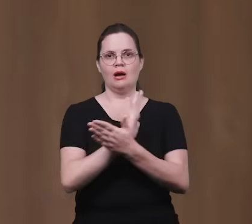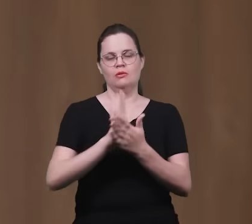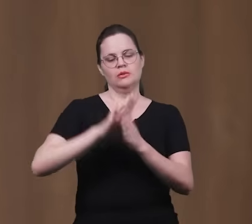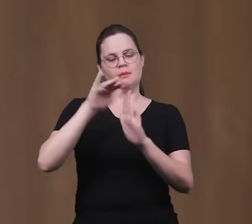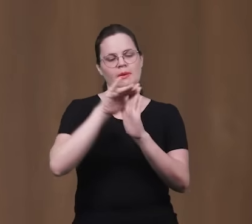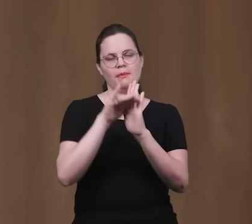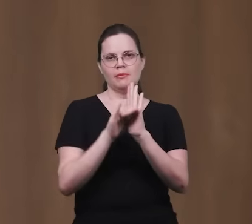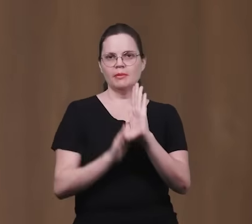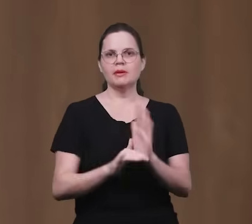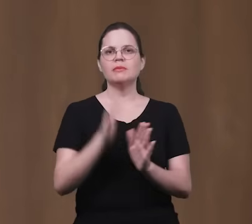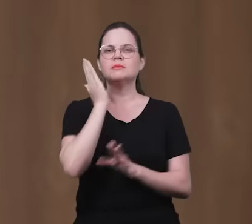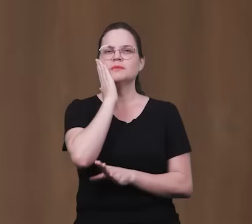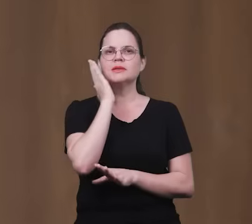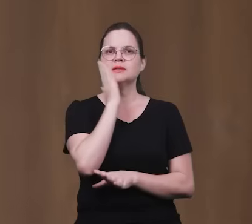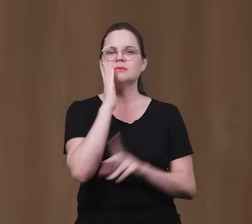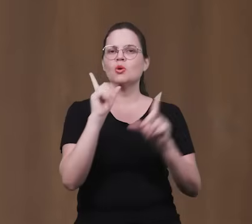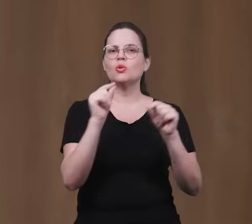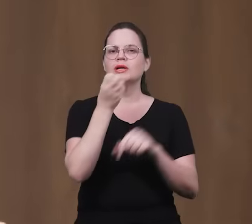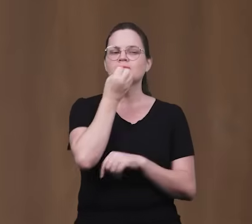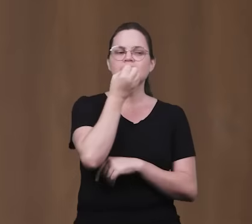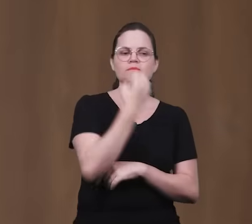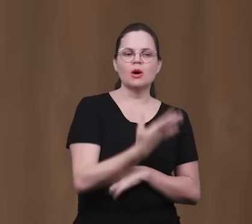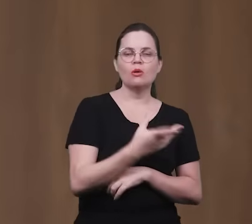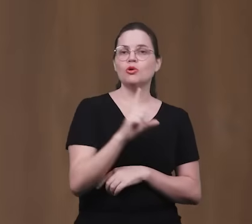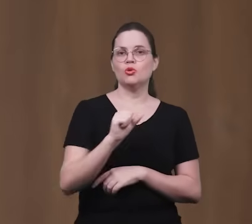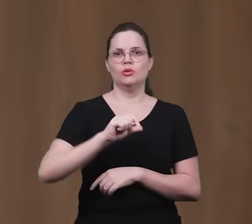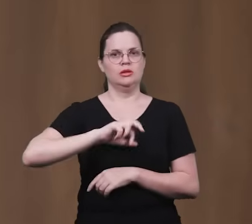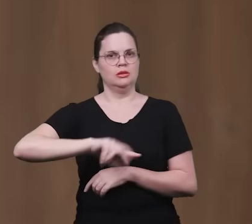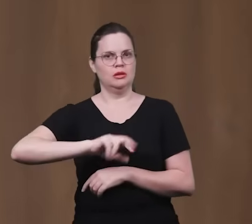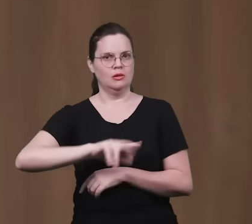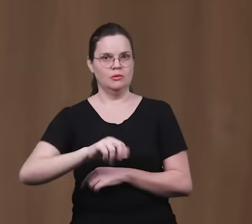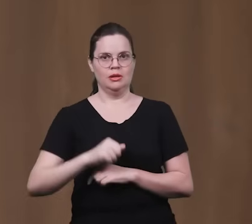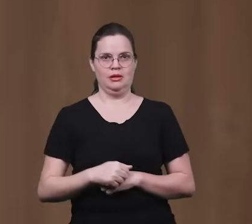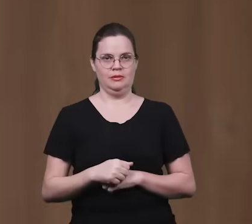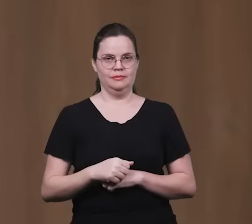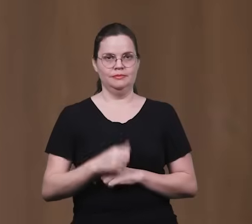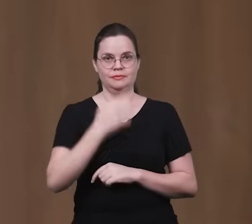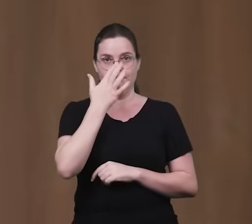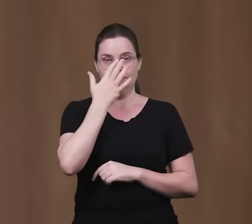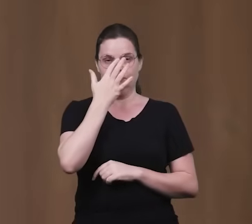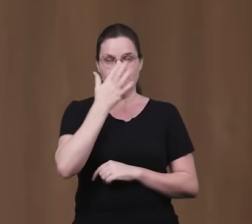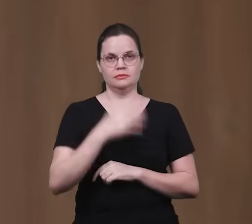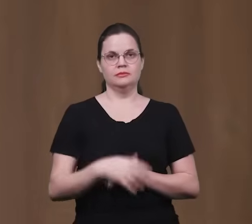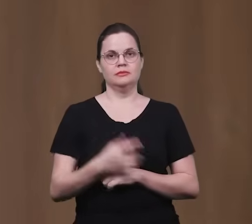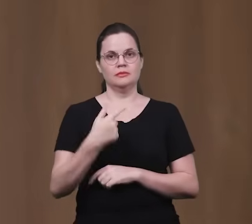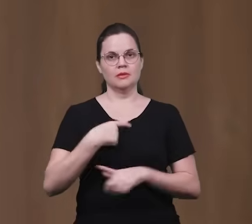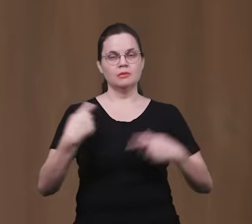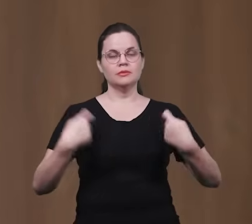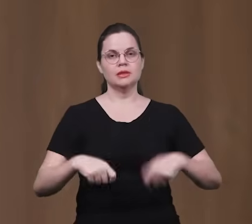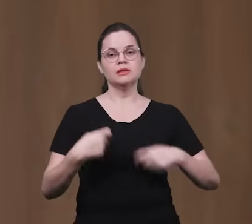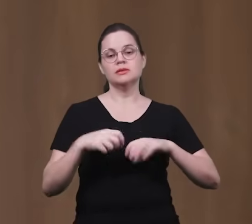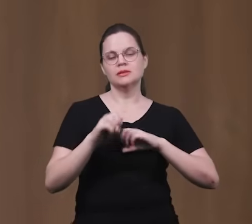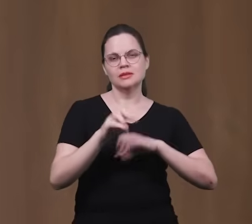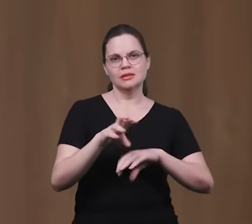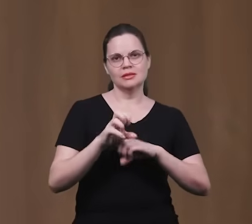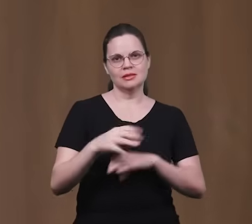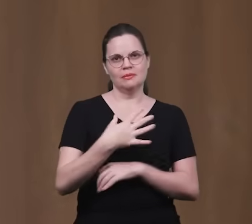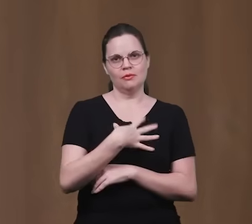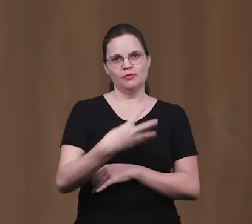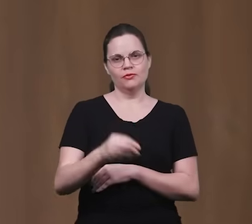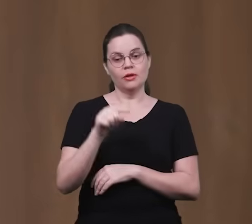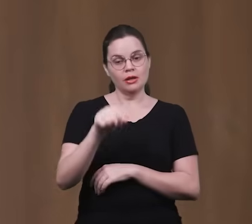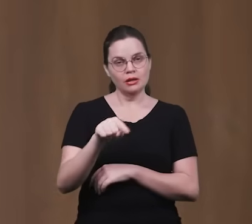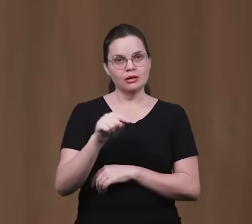parâmetros para realmente saber o que é bom e o que não é para os nossos filhos. Eu preciso ensinar para o meu filho